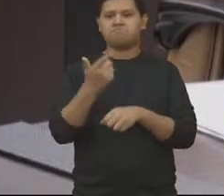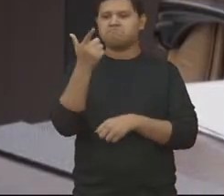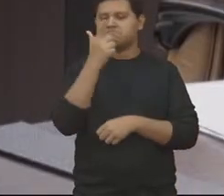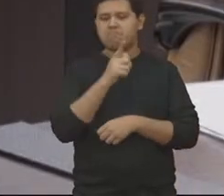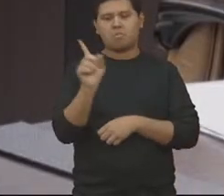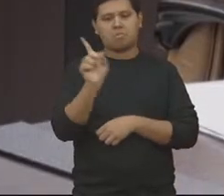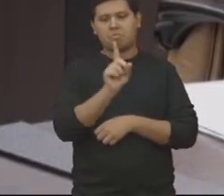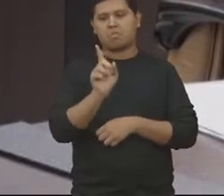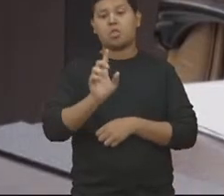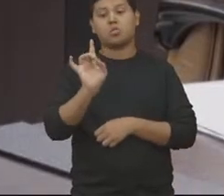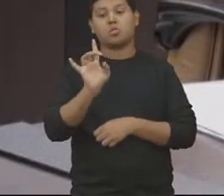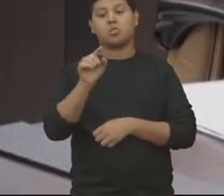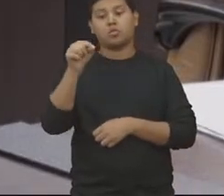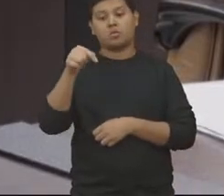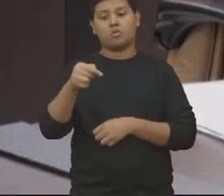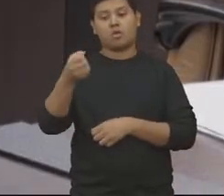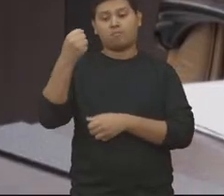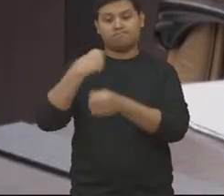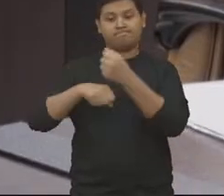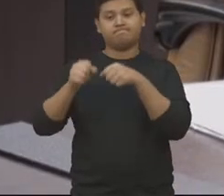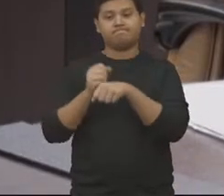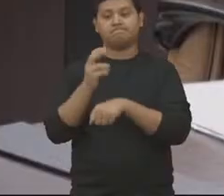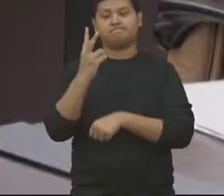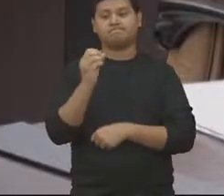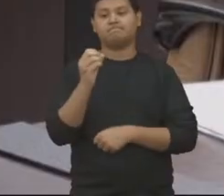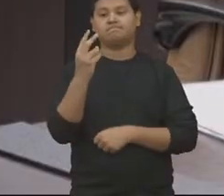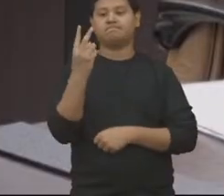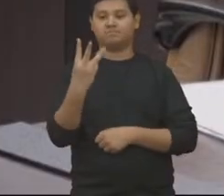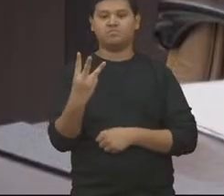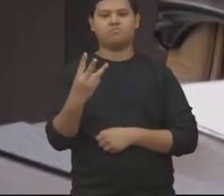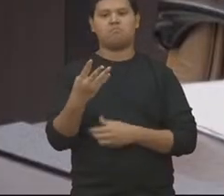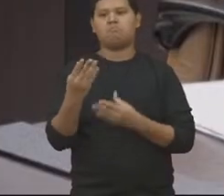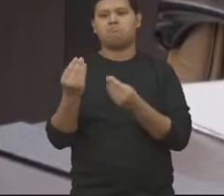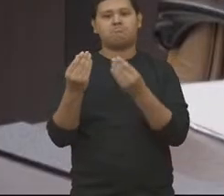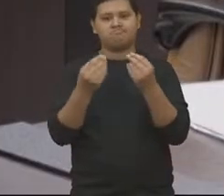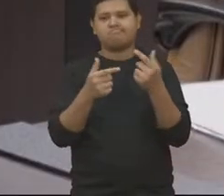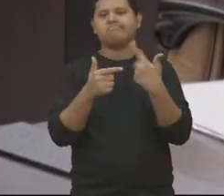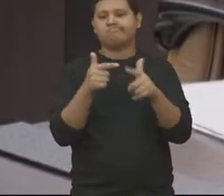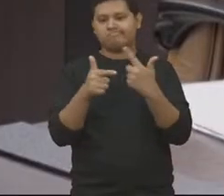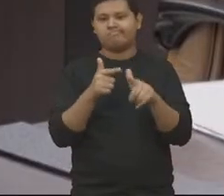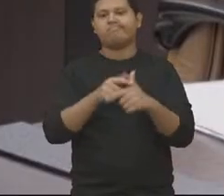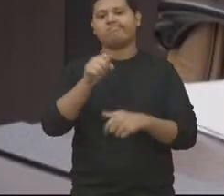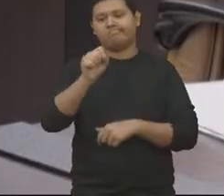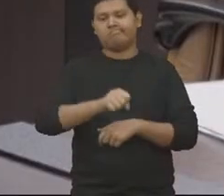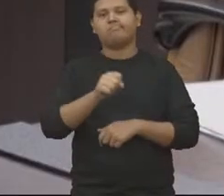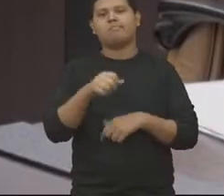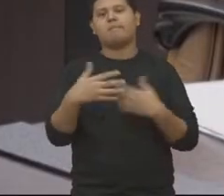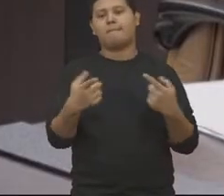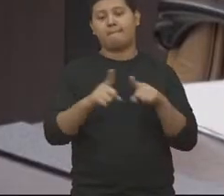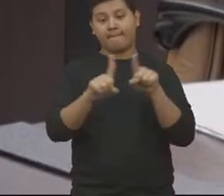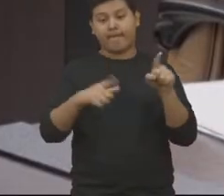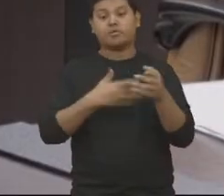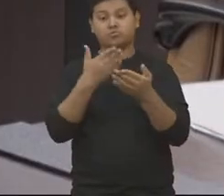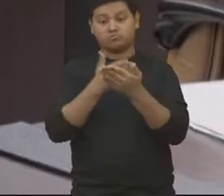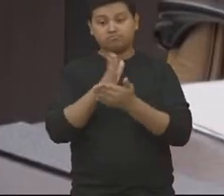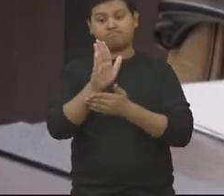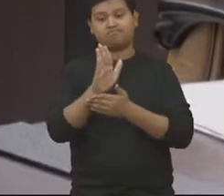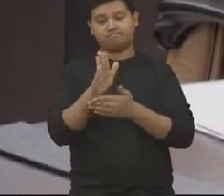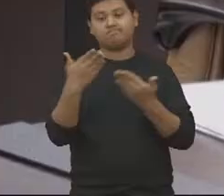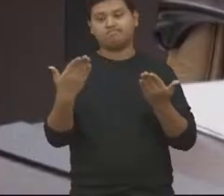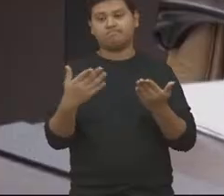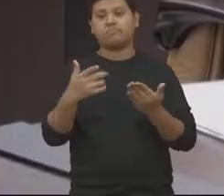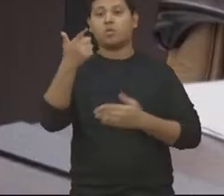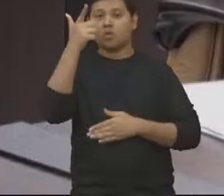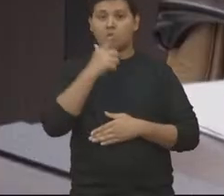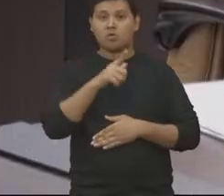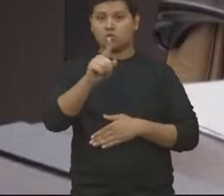concluída. Foi concluída em 2023. Deu muita dor de cabeça? Deu, mas foi concluída. Então, mais uma